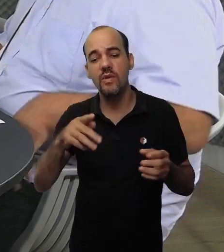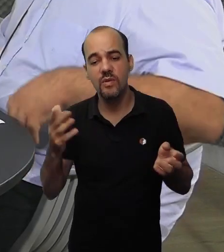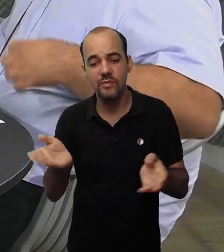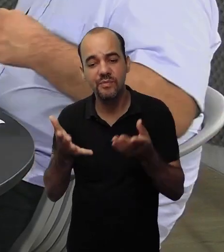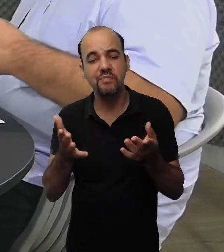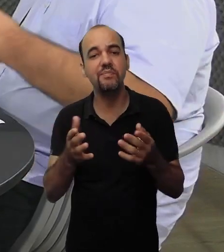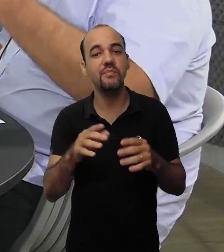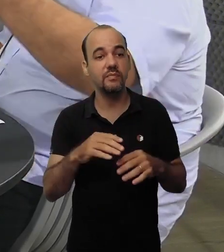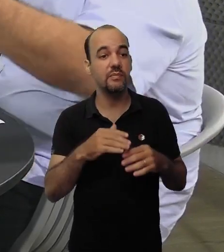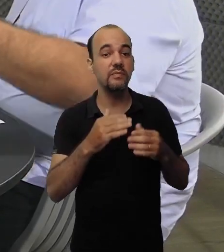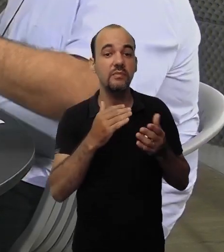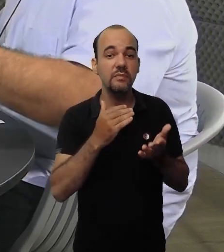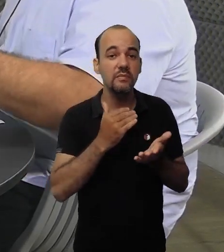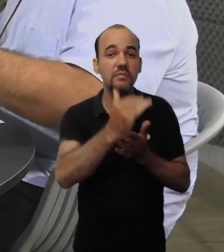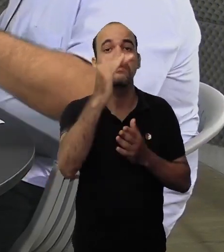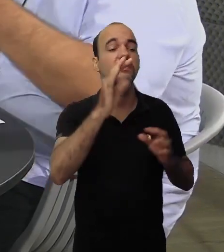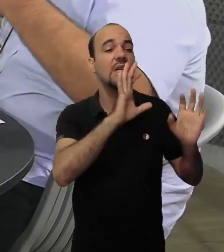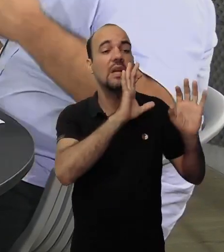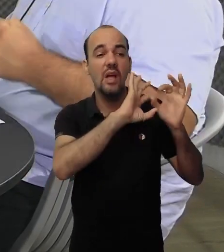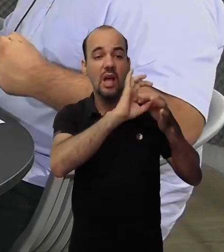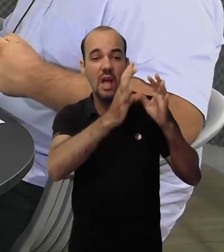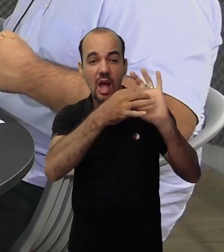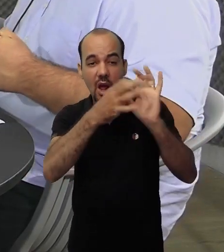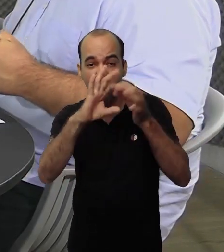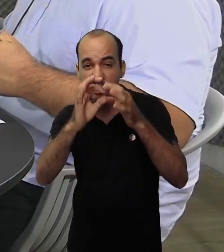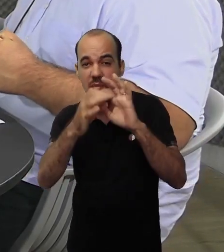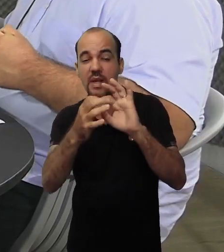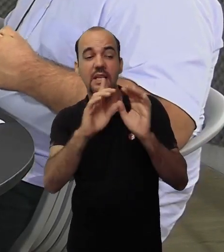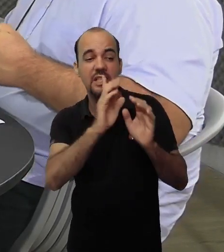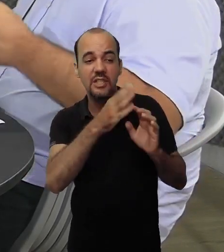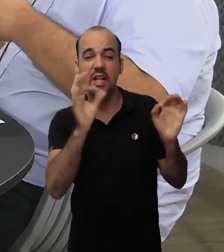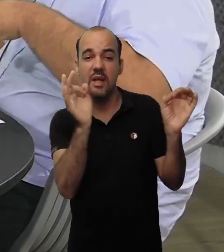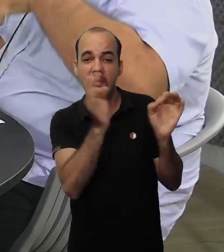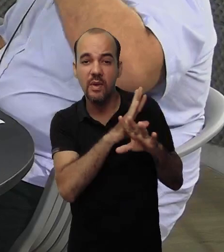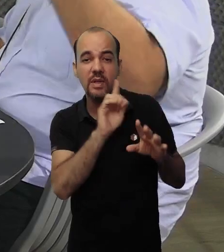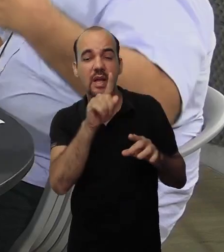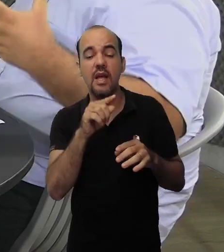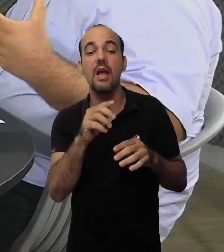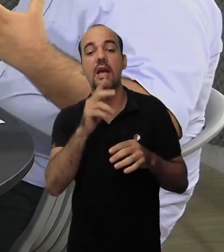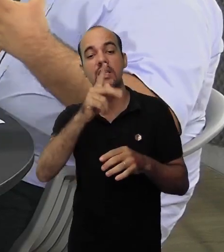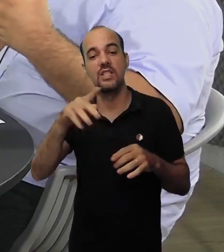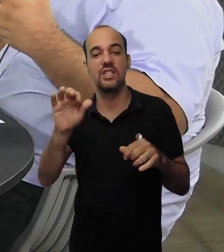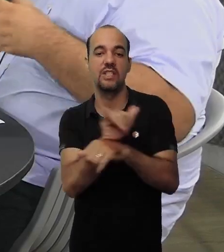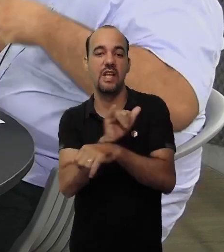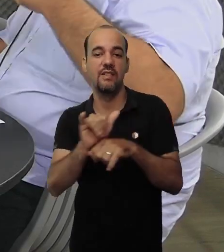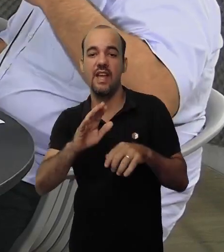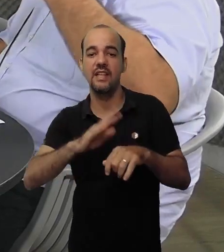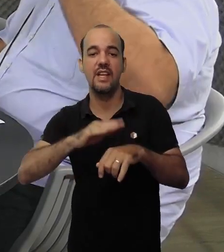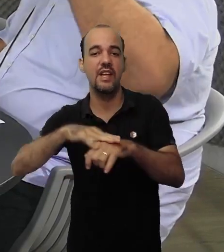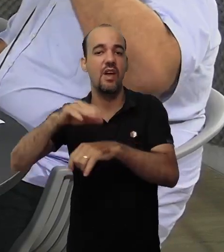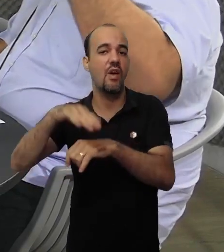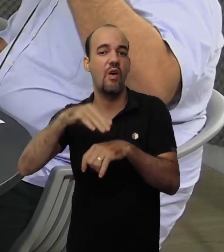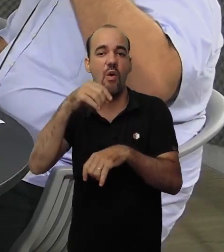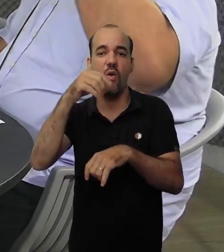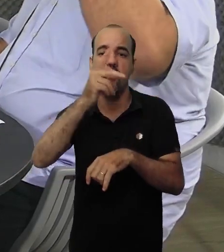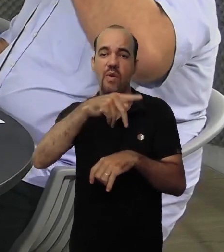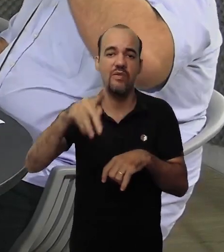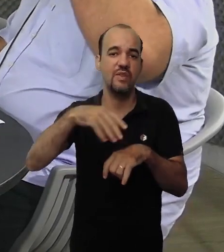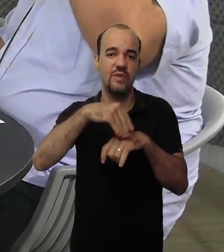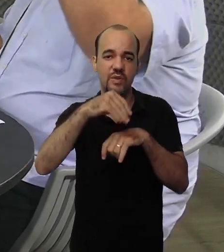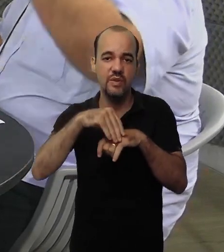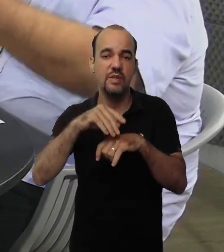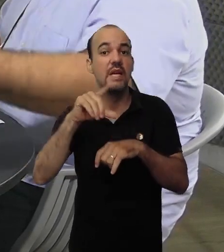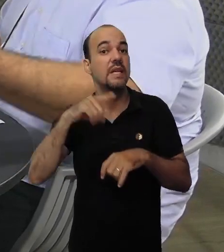a Olimpíada está pronta, o professor pode pegar e trabalhar ela. Mas existem diversos outros projetos e a gente está de olho. Por quê? Porque